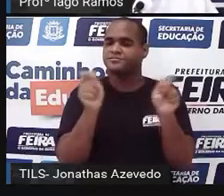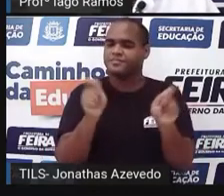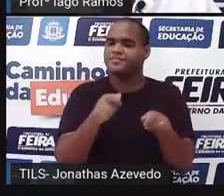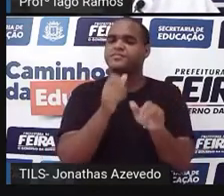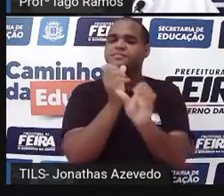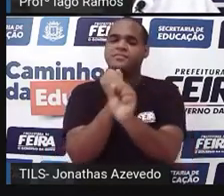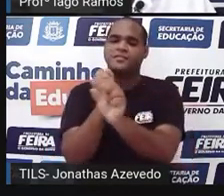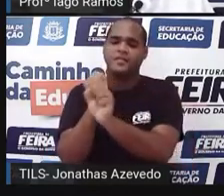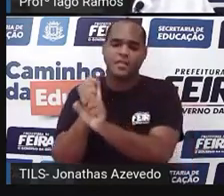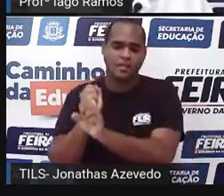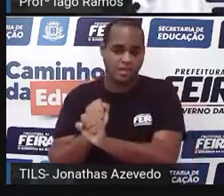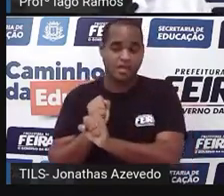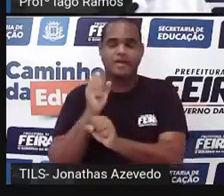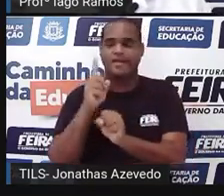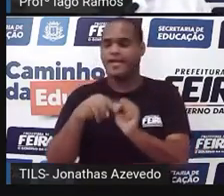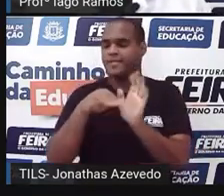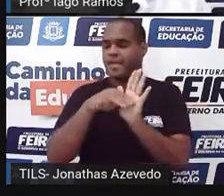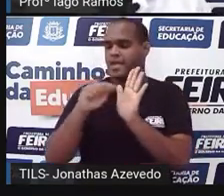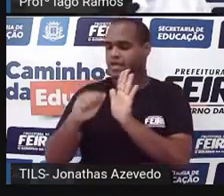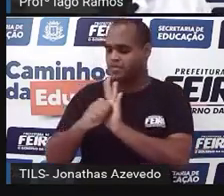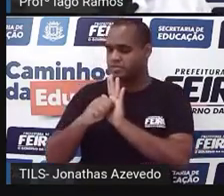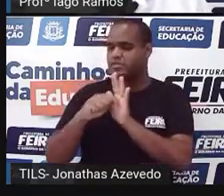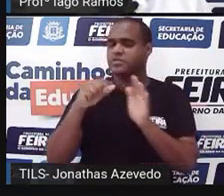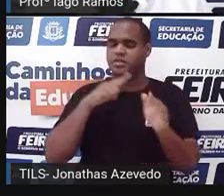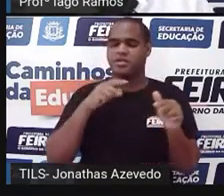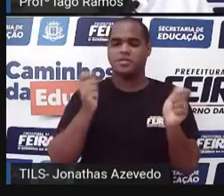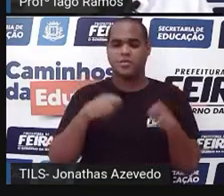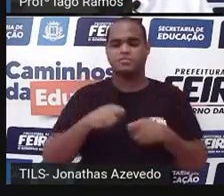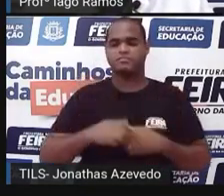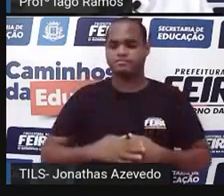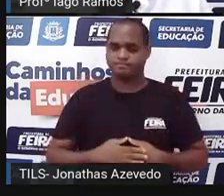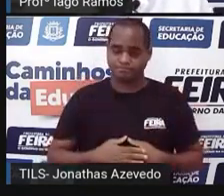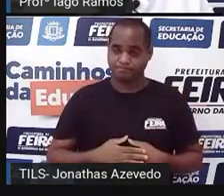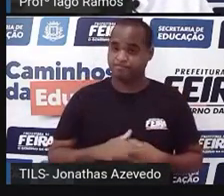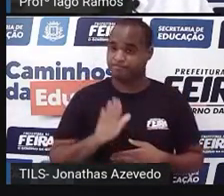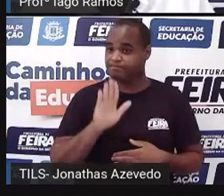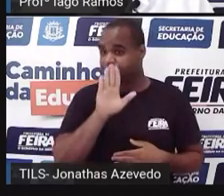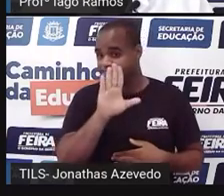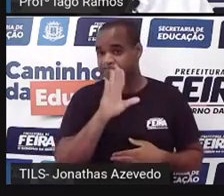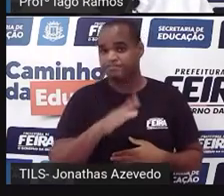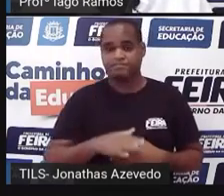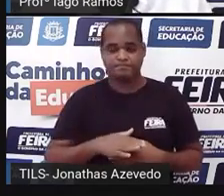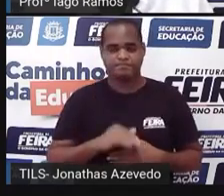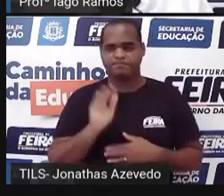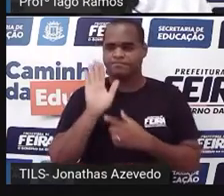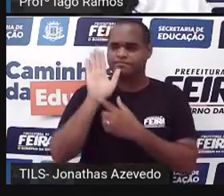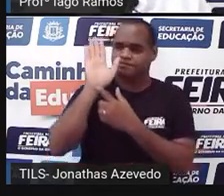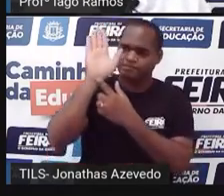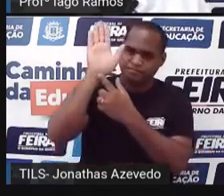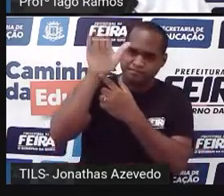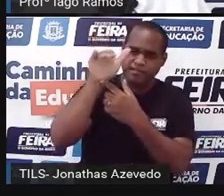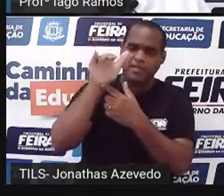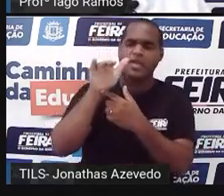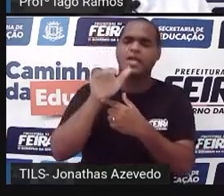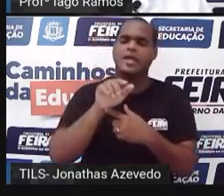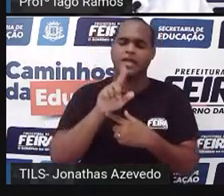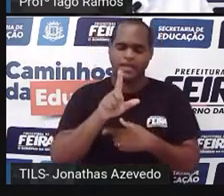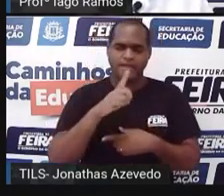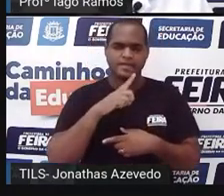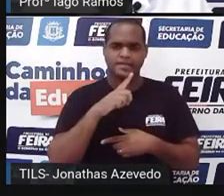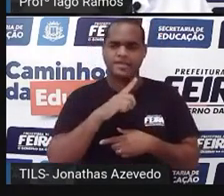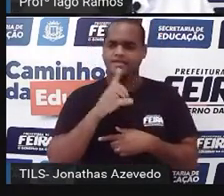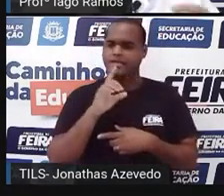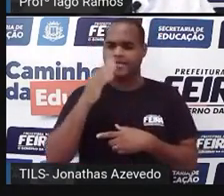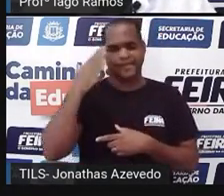calculada usando a média aritmética Tá bom mas e o basquete né Ele é muito